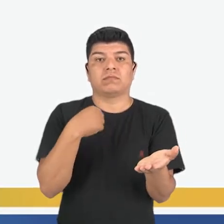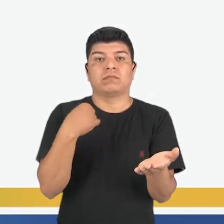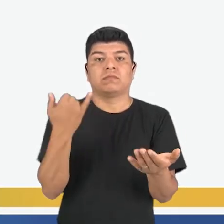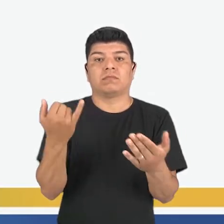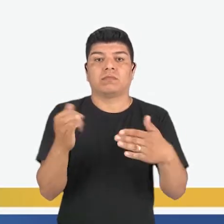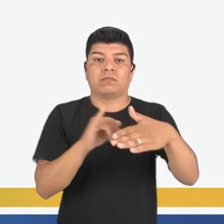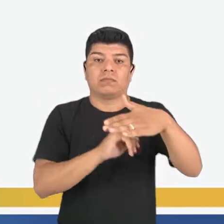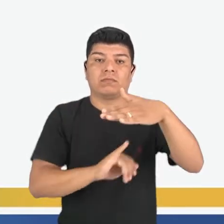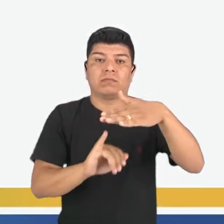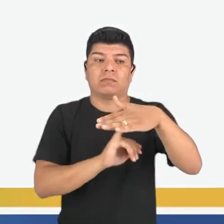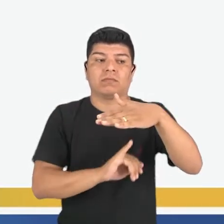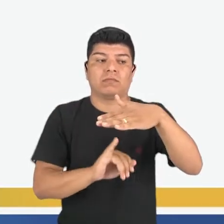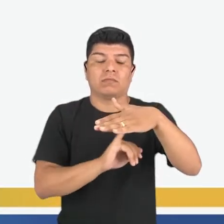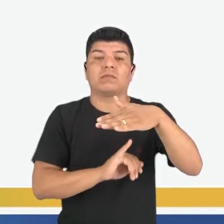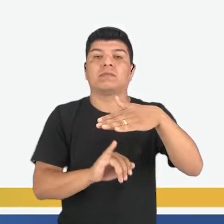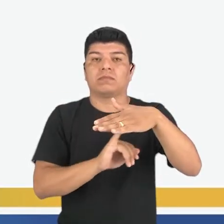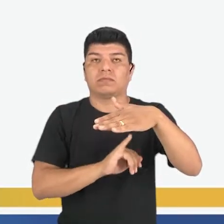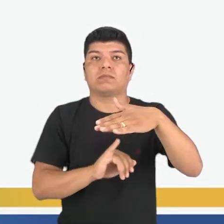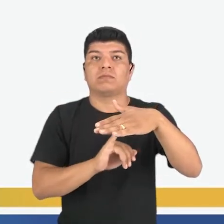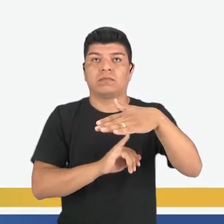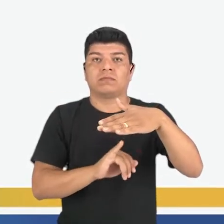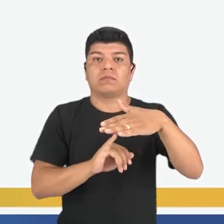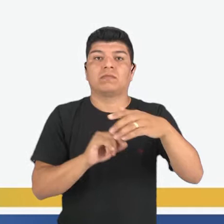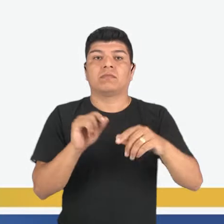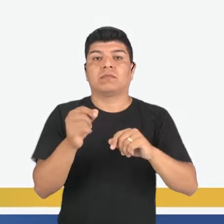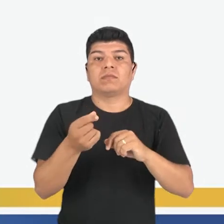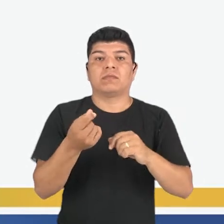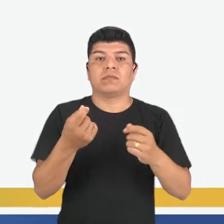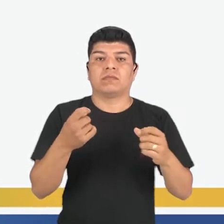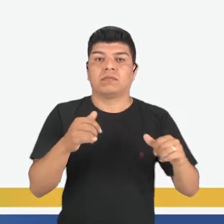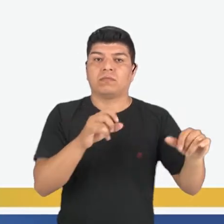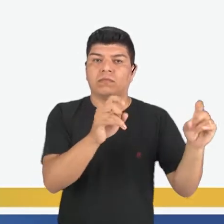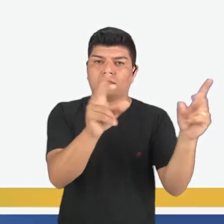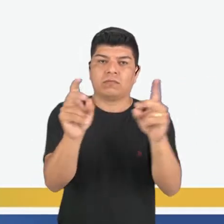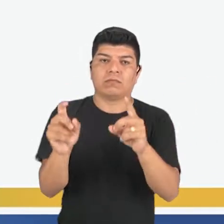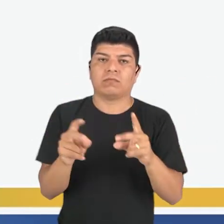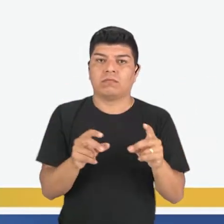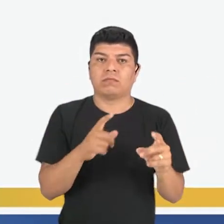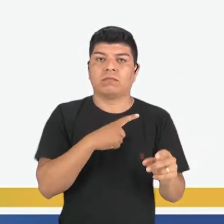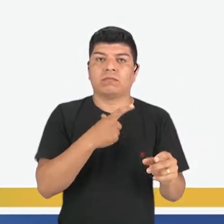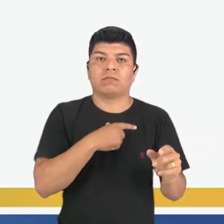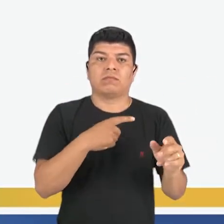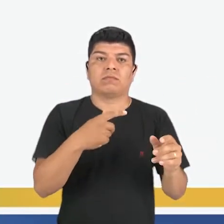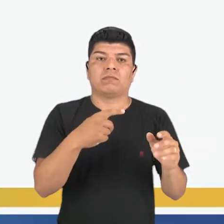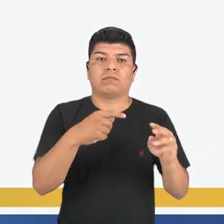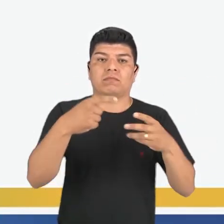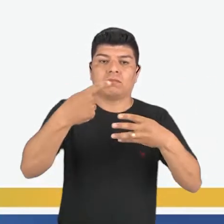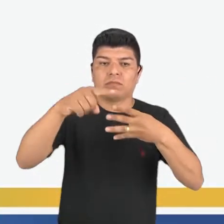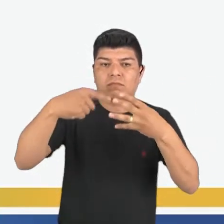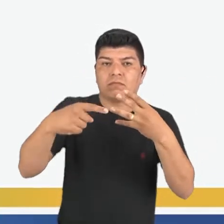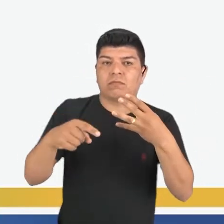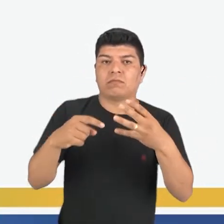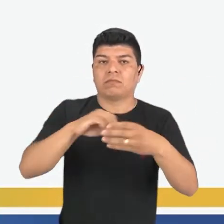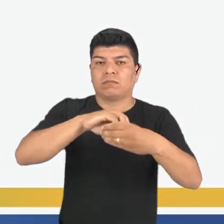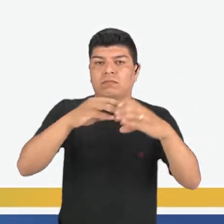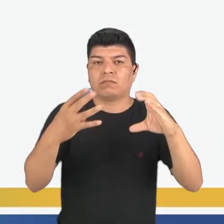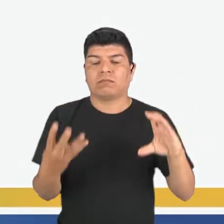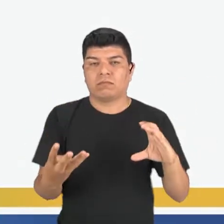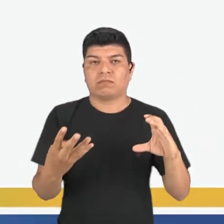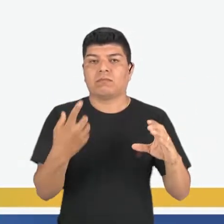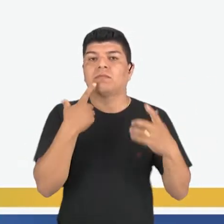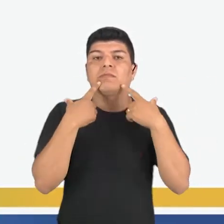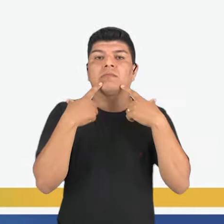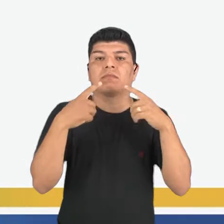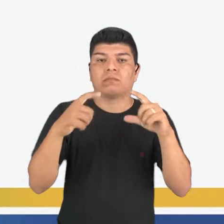informais que a correspondência oficial e comercial, não seguem modelos prontos, caracterizando-se pela